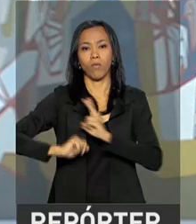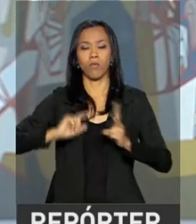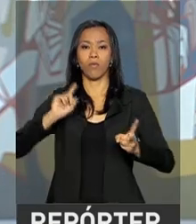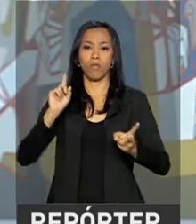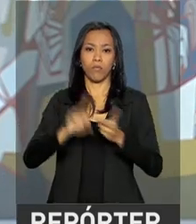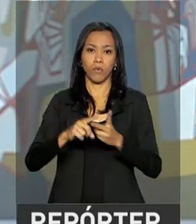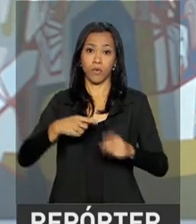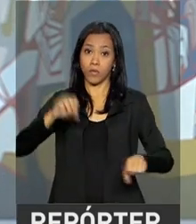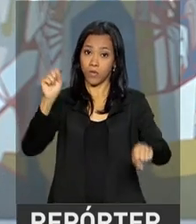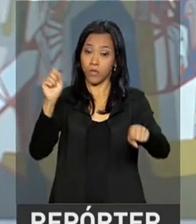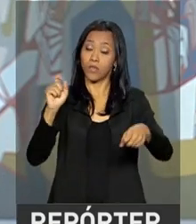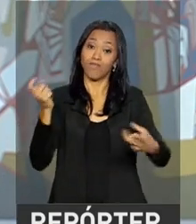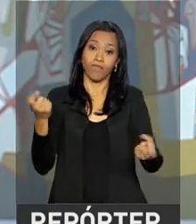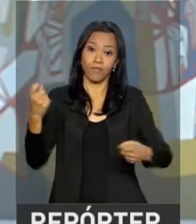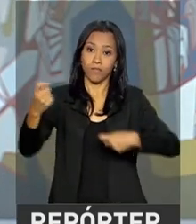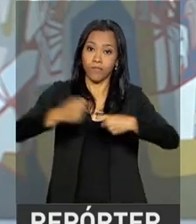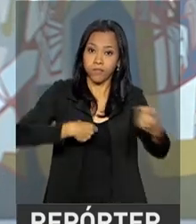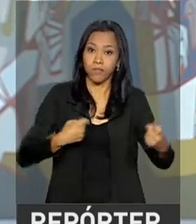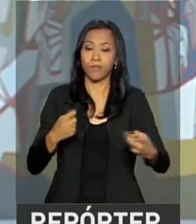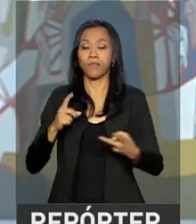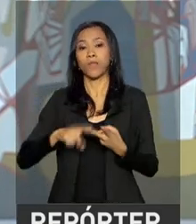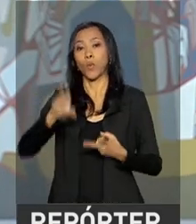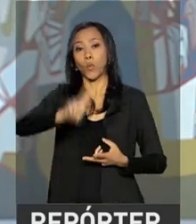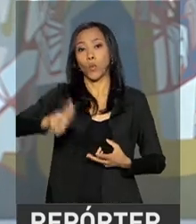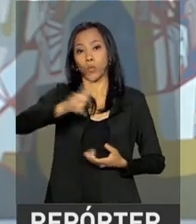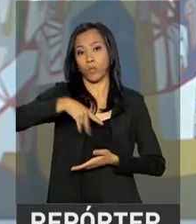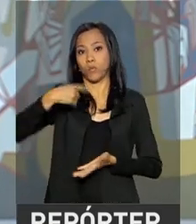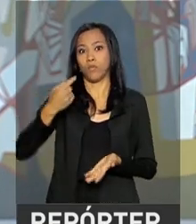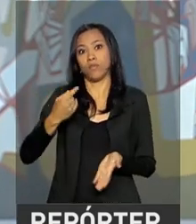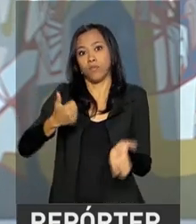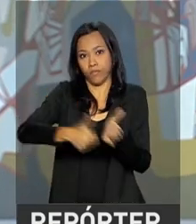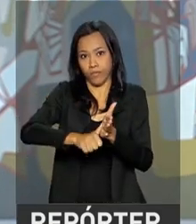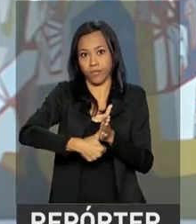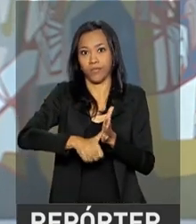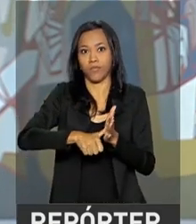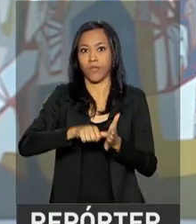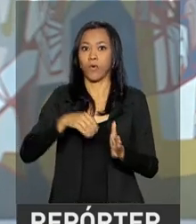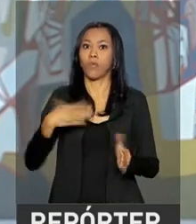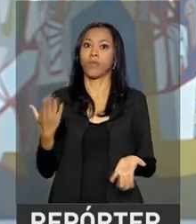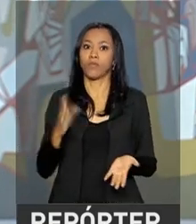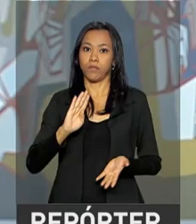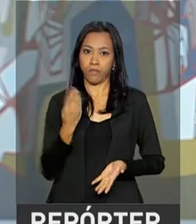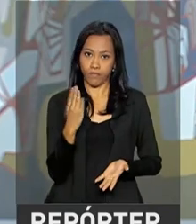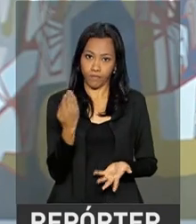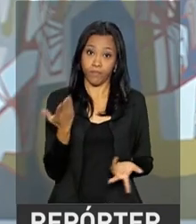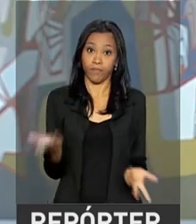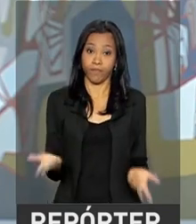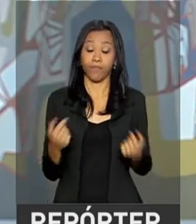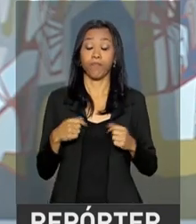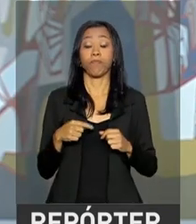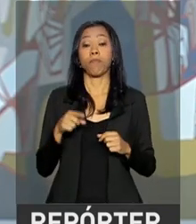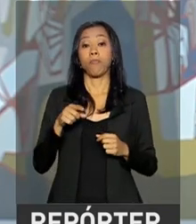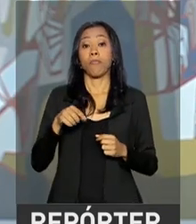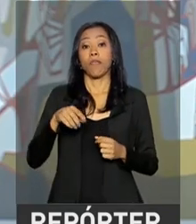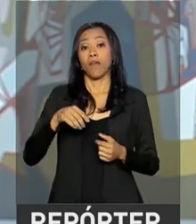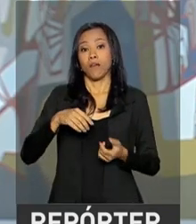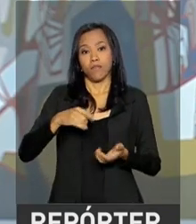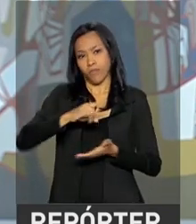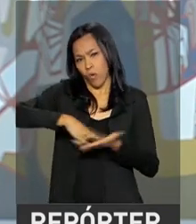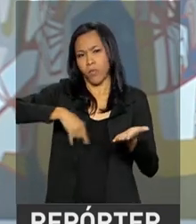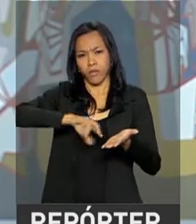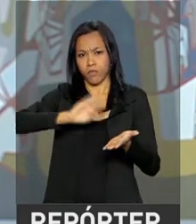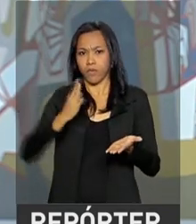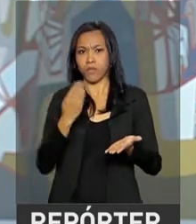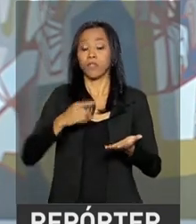roubo, estupro, uso de documentos falsos. O procedimento de expulsão tem início com a instauração